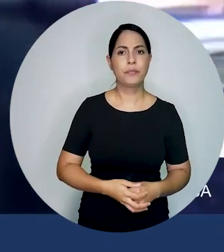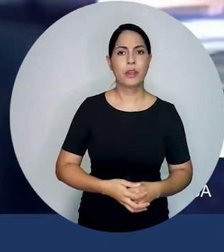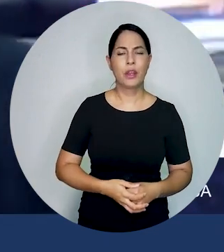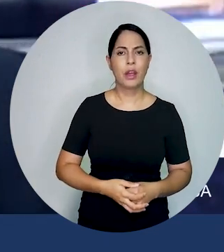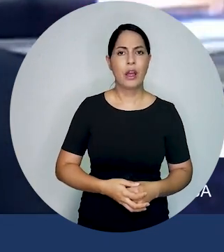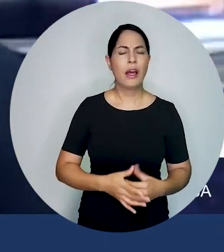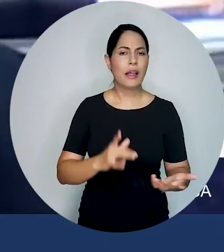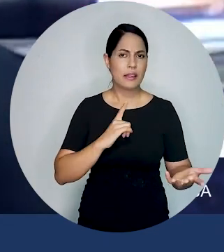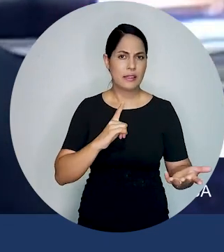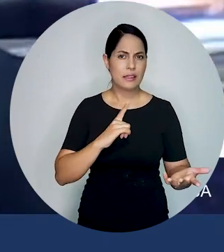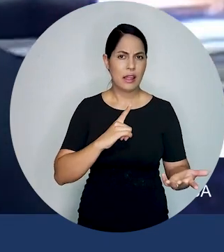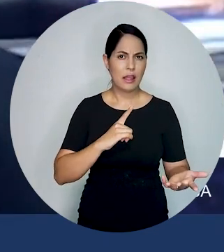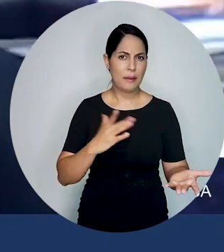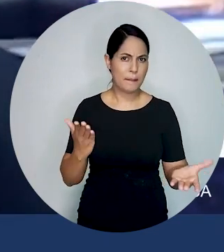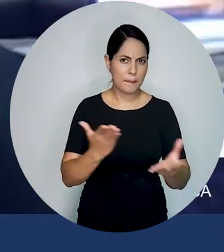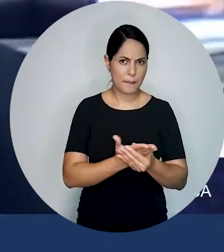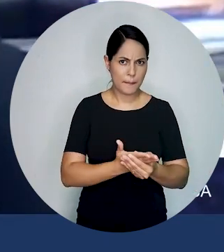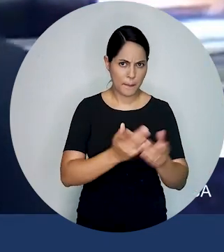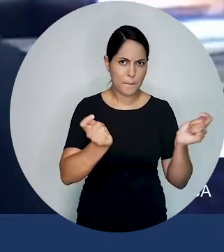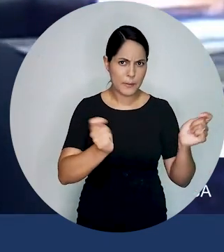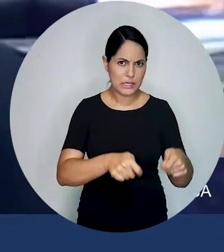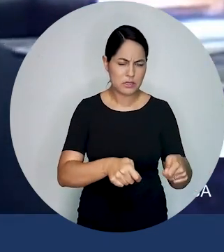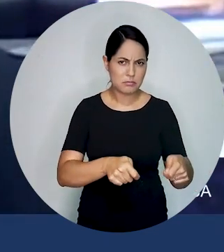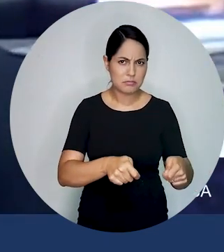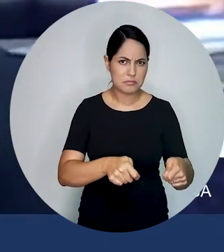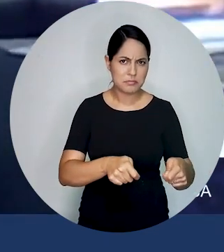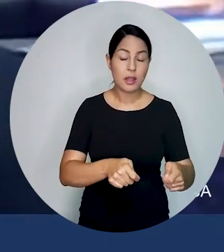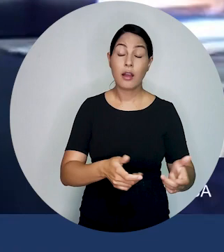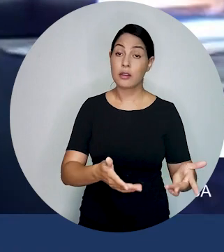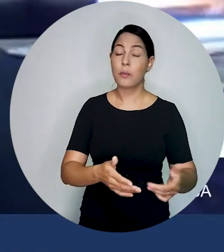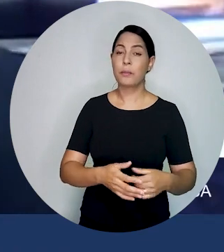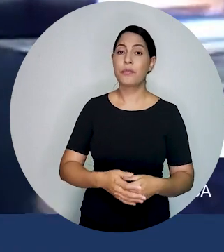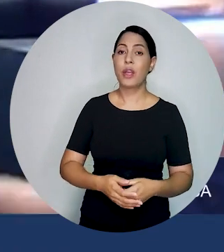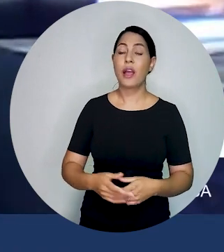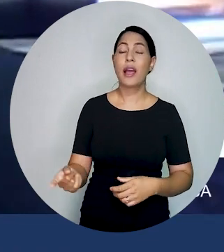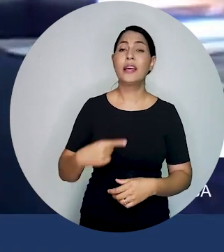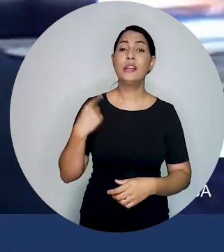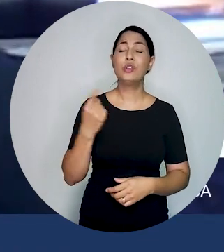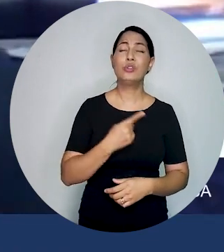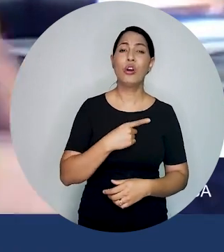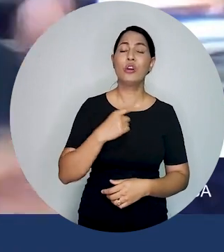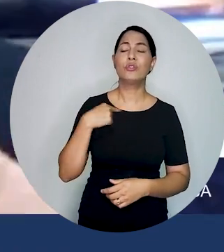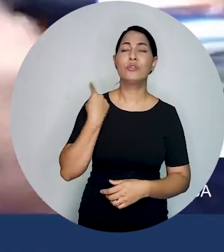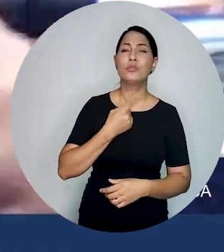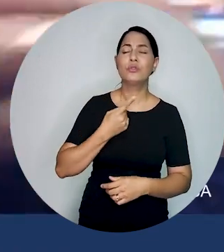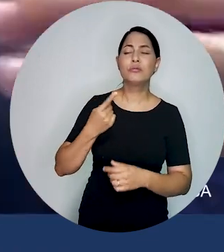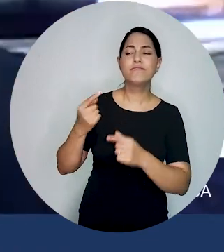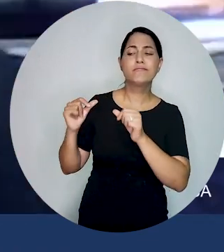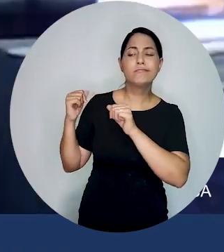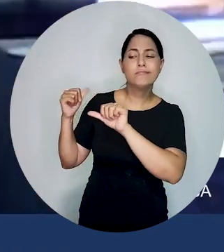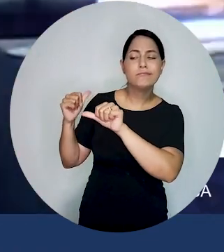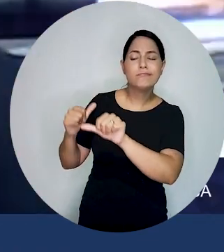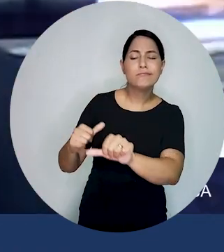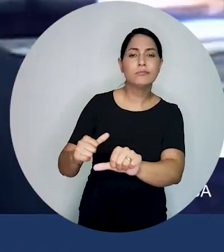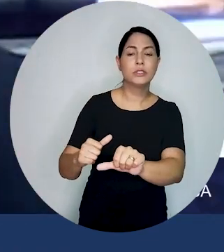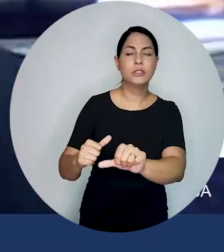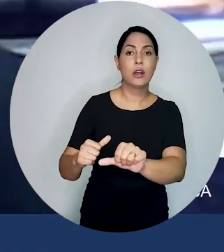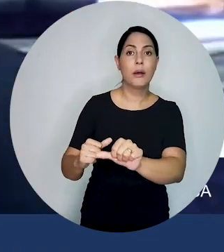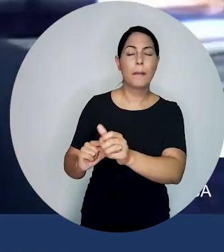competente para um determinado processo, significa dizer que se chegou à conclusão, pela análise de vários